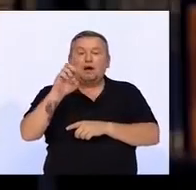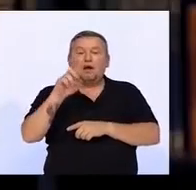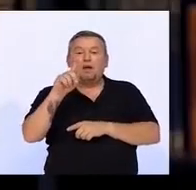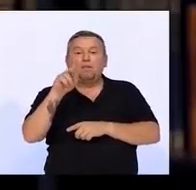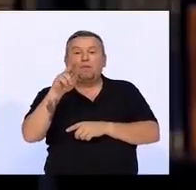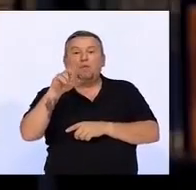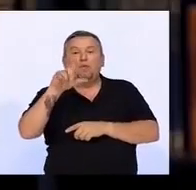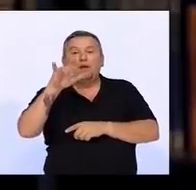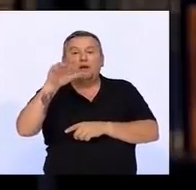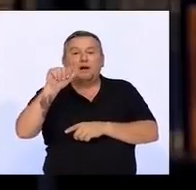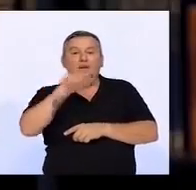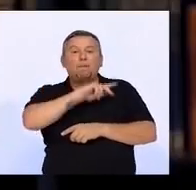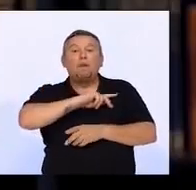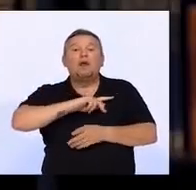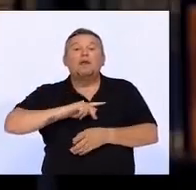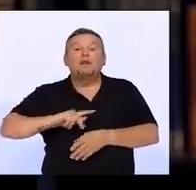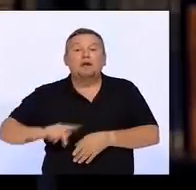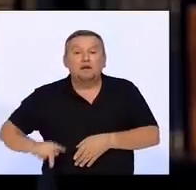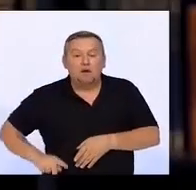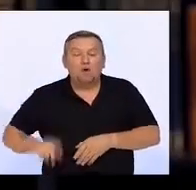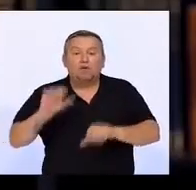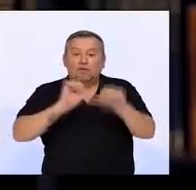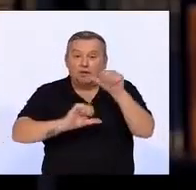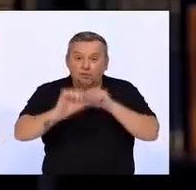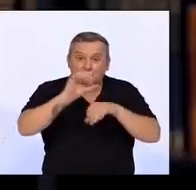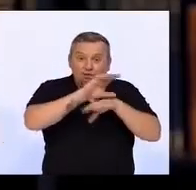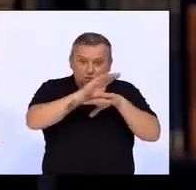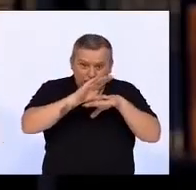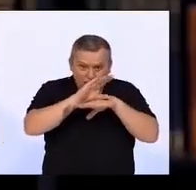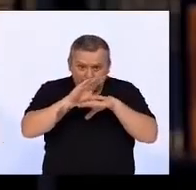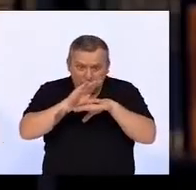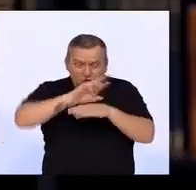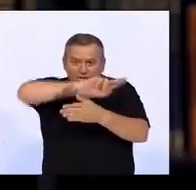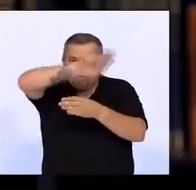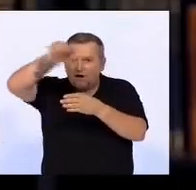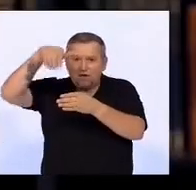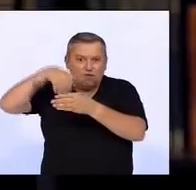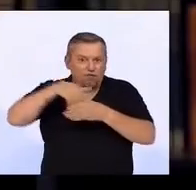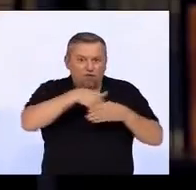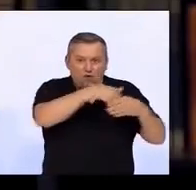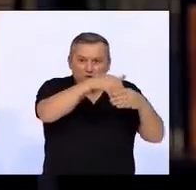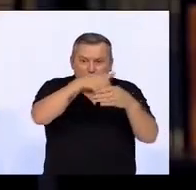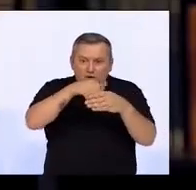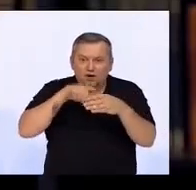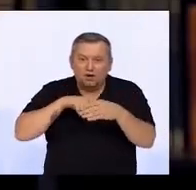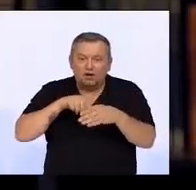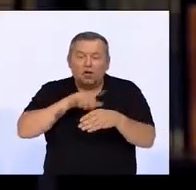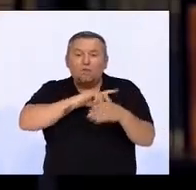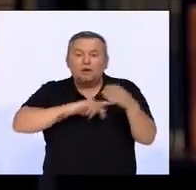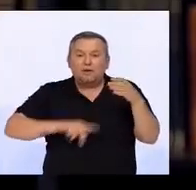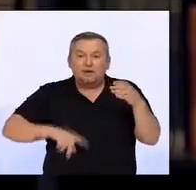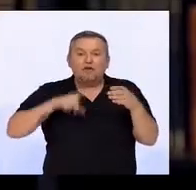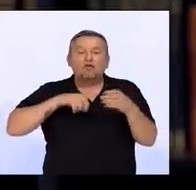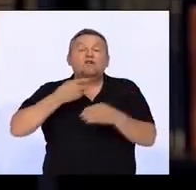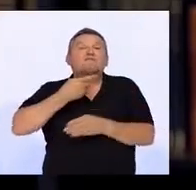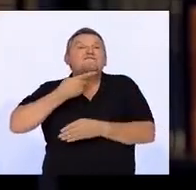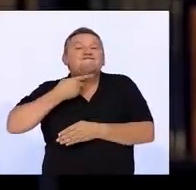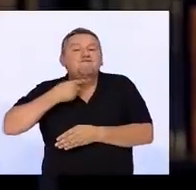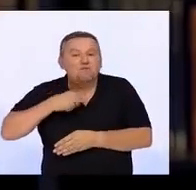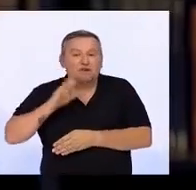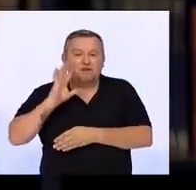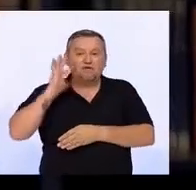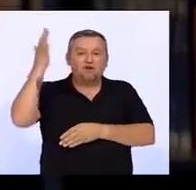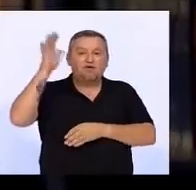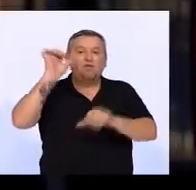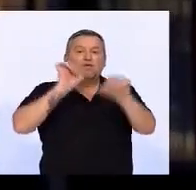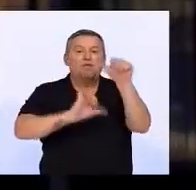para mudar a Constituição, que exige 3/5 de votos em várias votações, tem que ter um presidente que, em primeiro lugar, tenha vontade política e decisão de